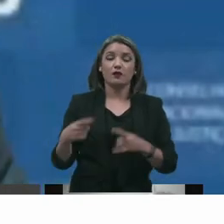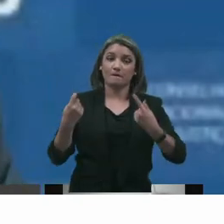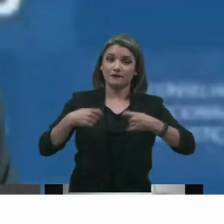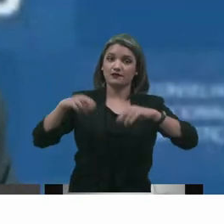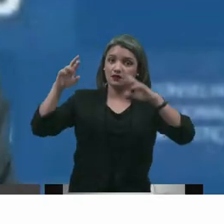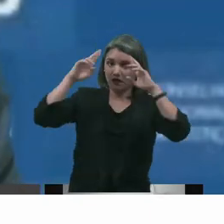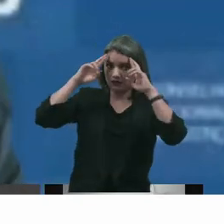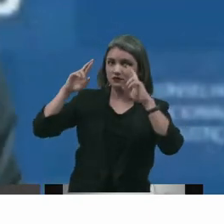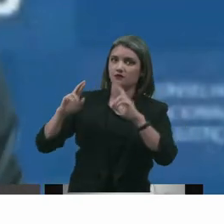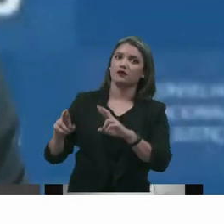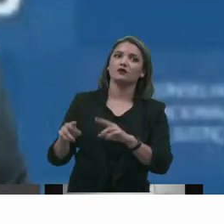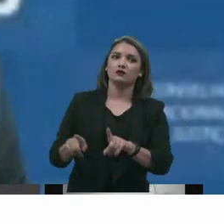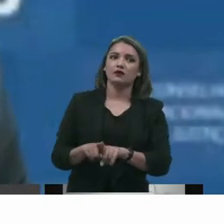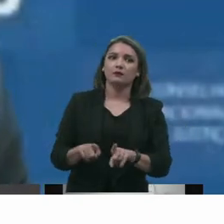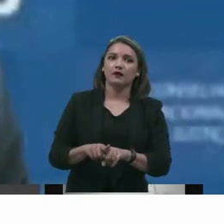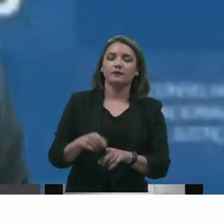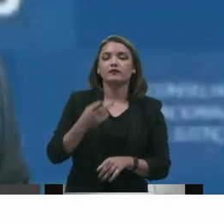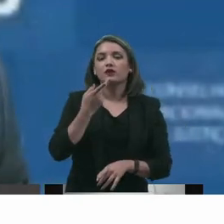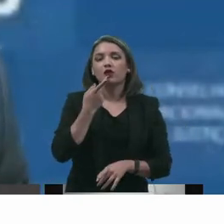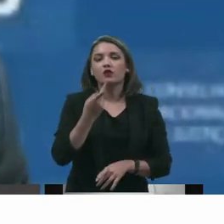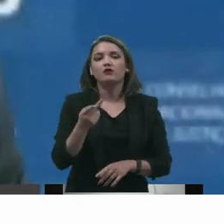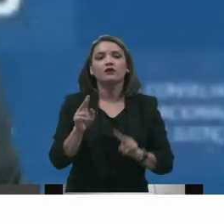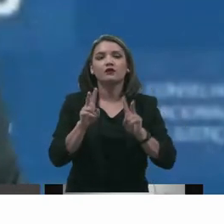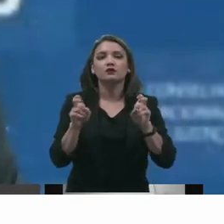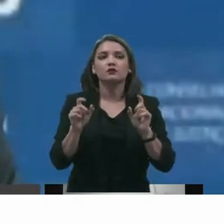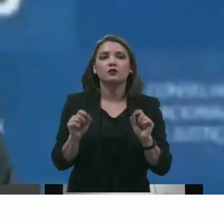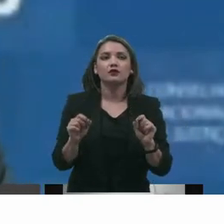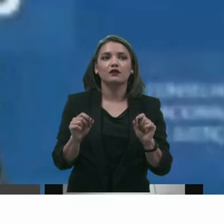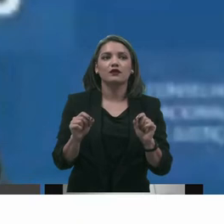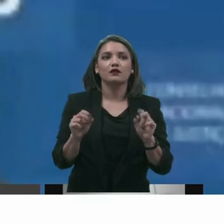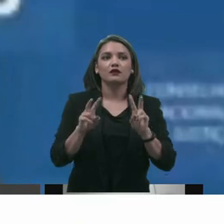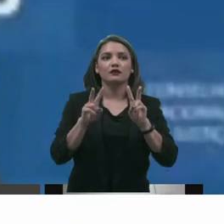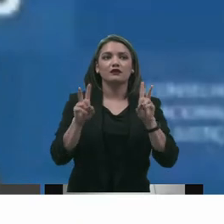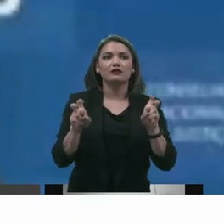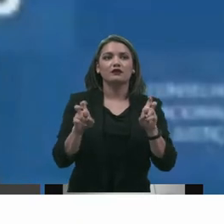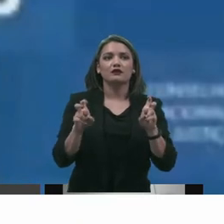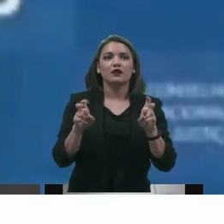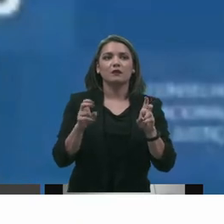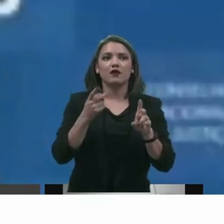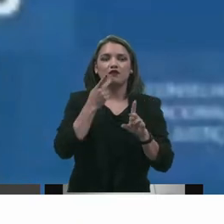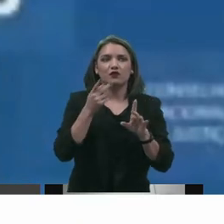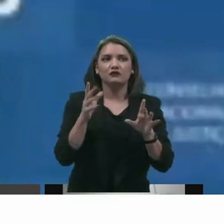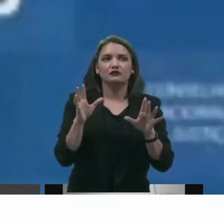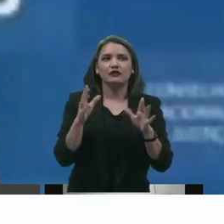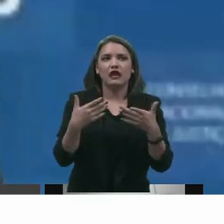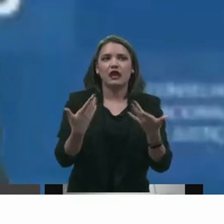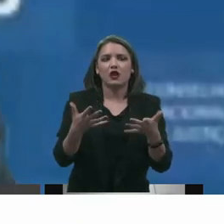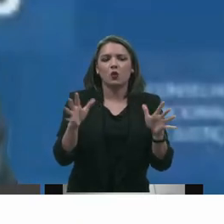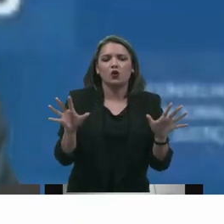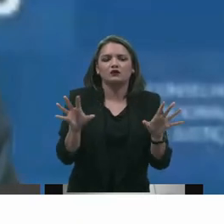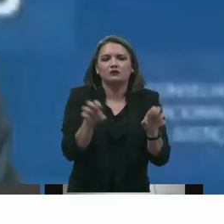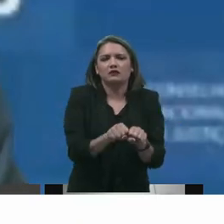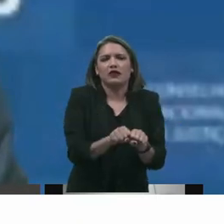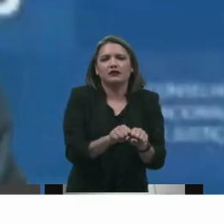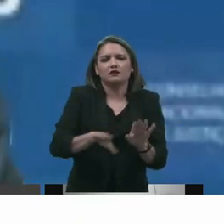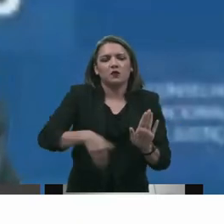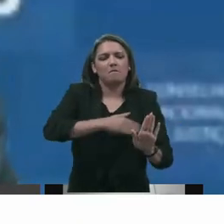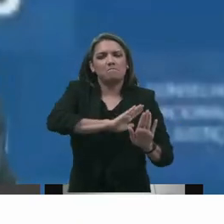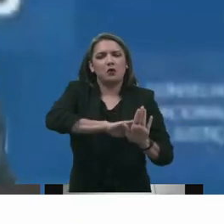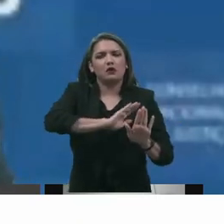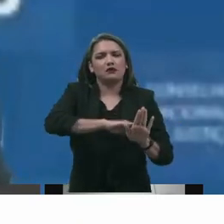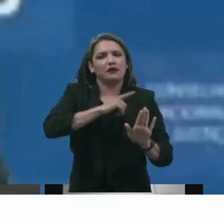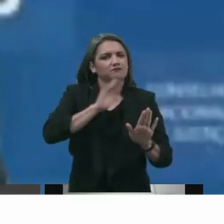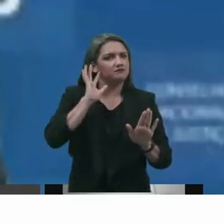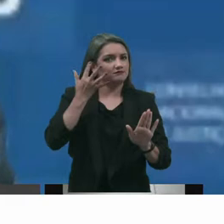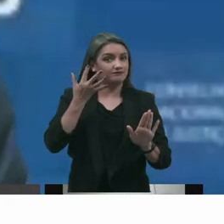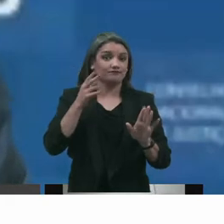respeitados. Me refiro aqui ao termo apagar das luzes em relação à conselheira Maria Tereza Willi, a